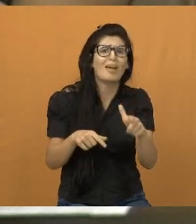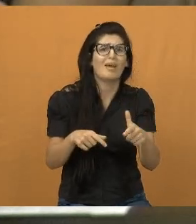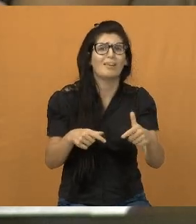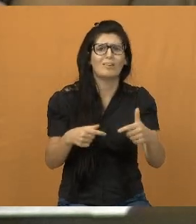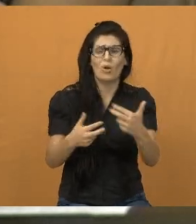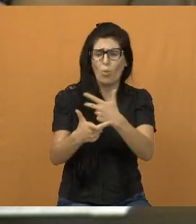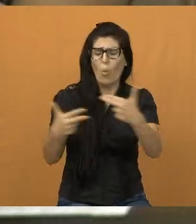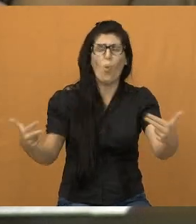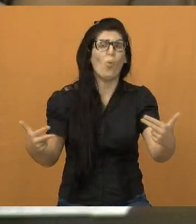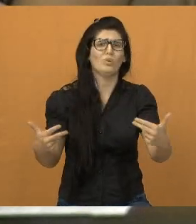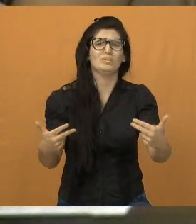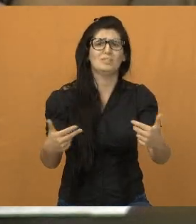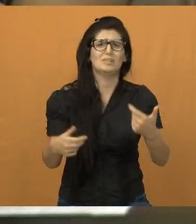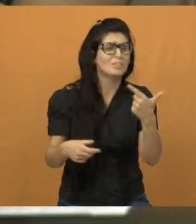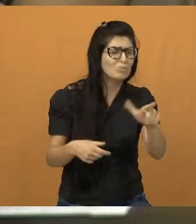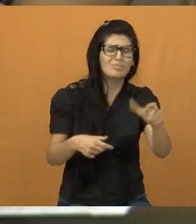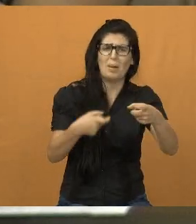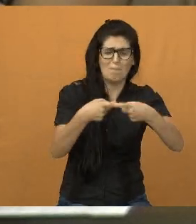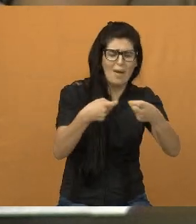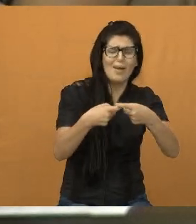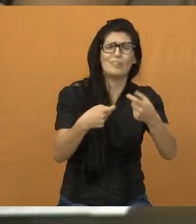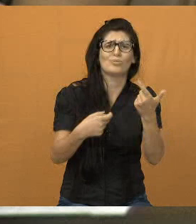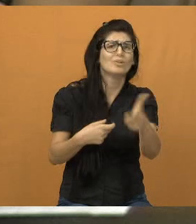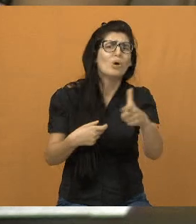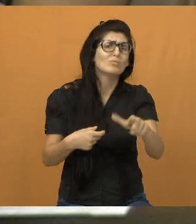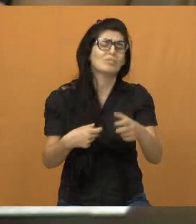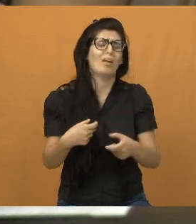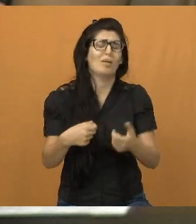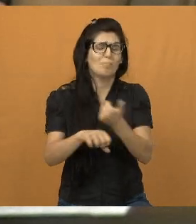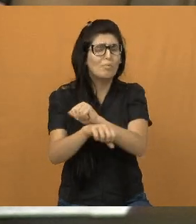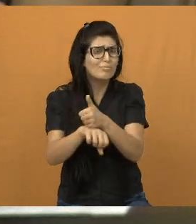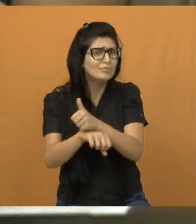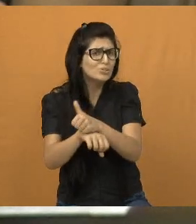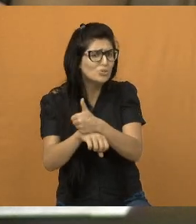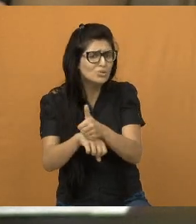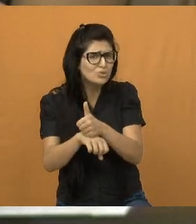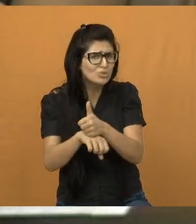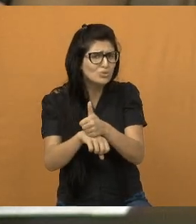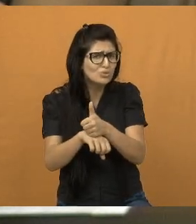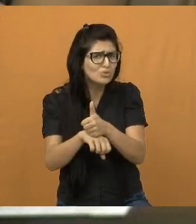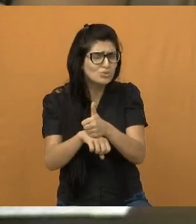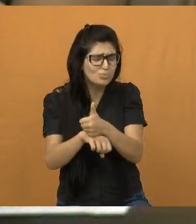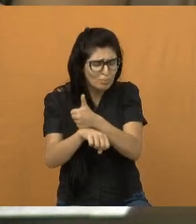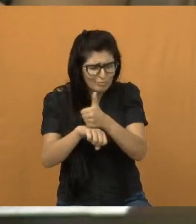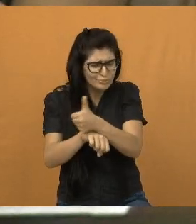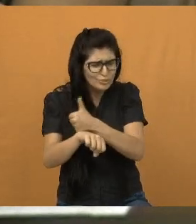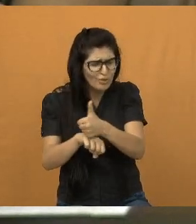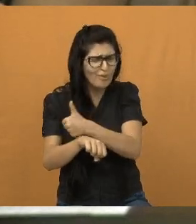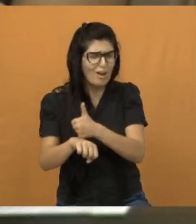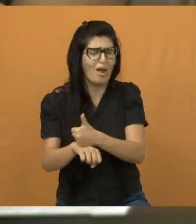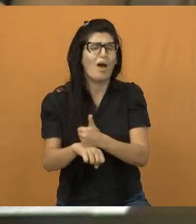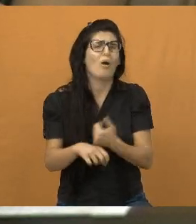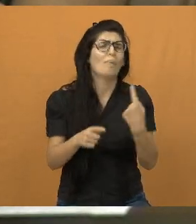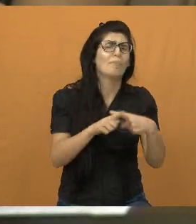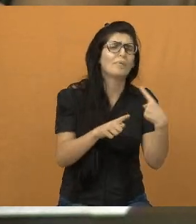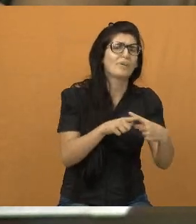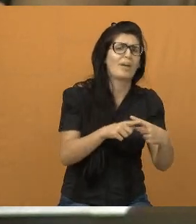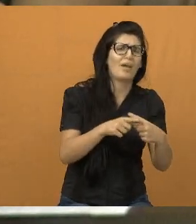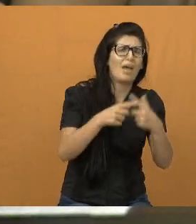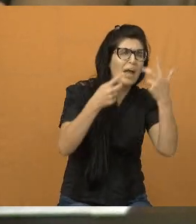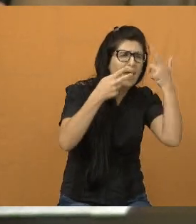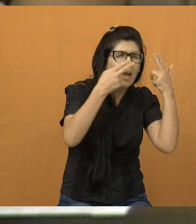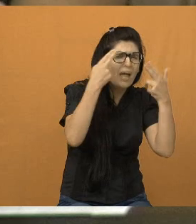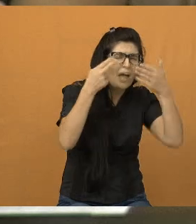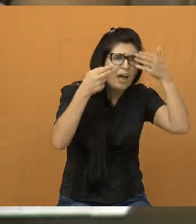temos profissionais e aparelhagem para fazer isso, né? E não tem referência, né? Retina, nós tínhamos, se não me